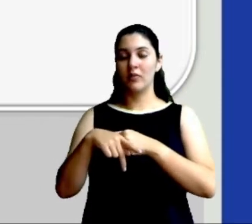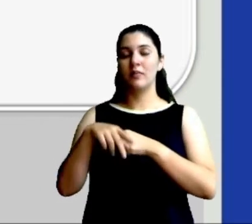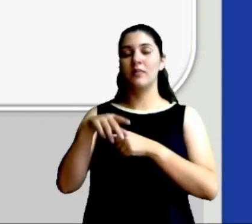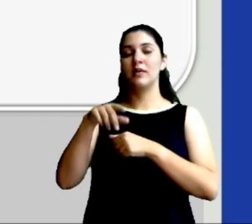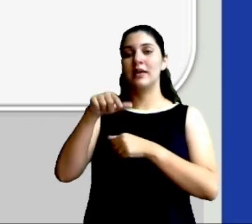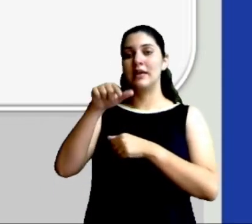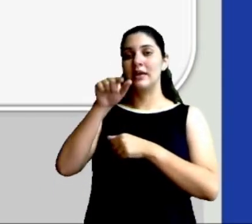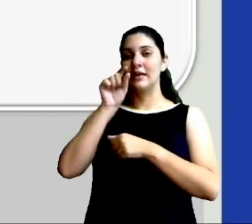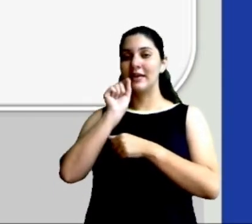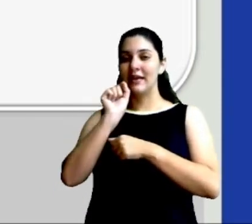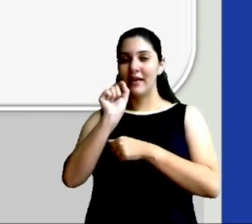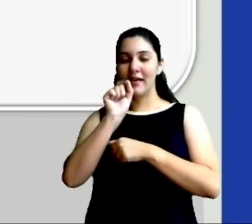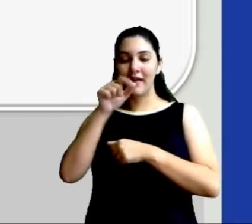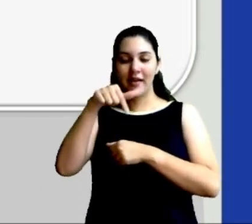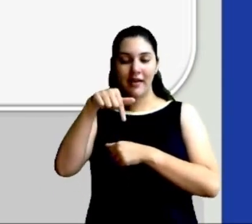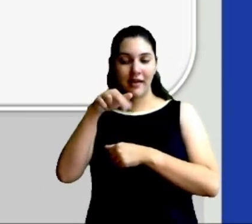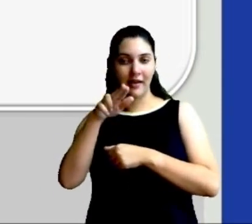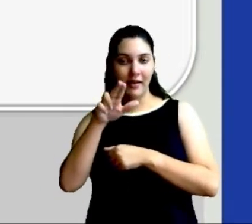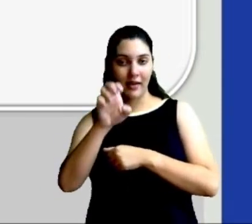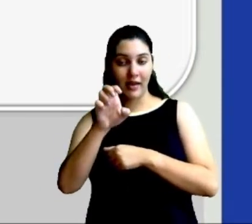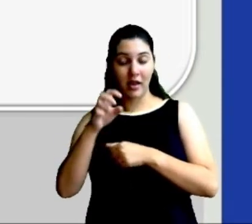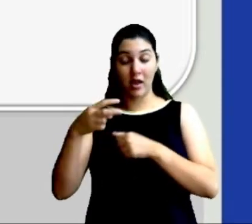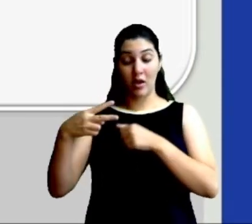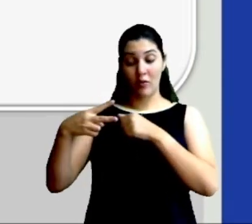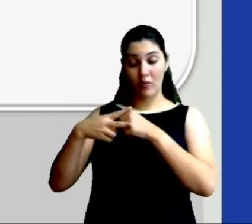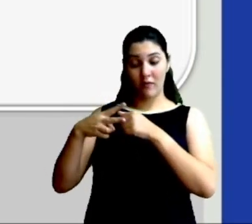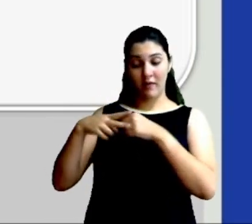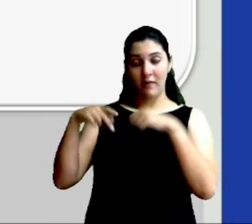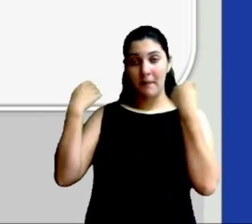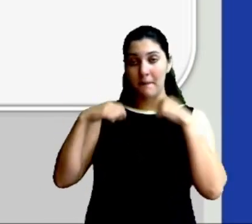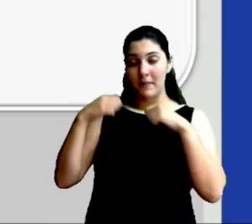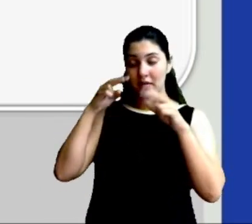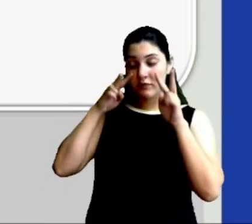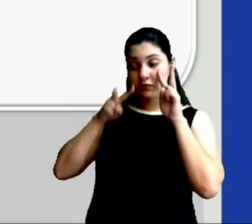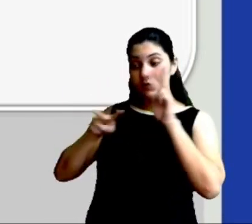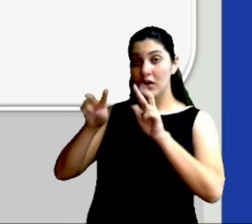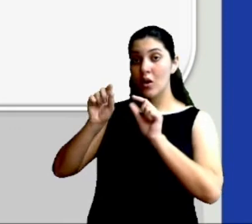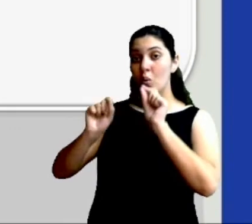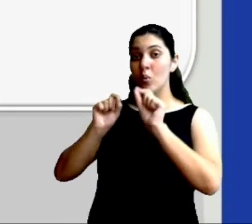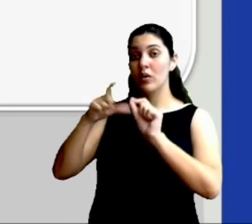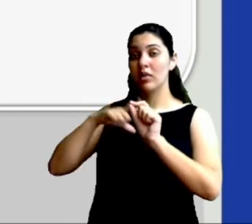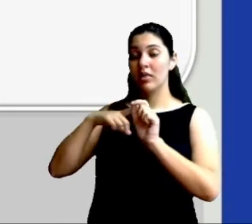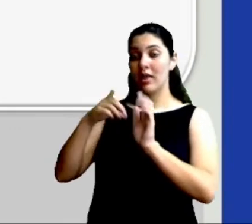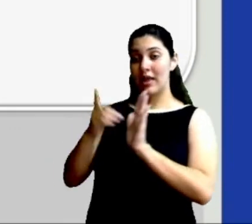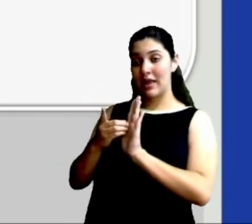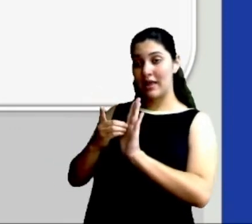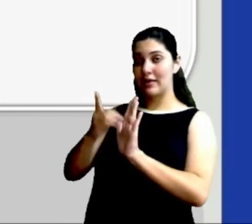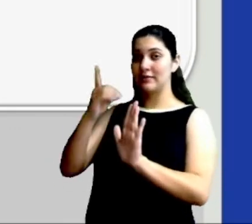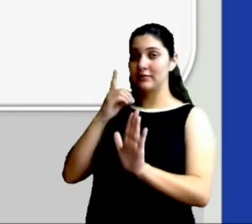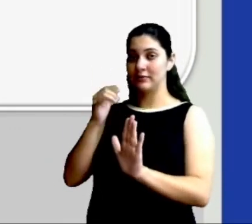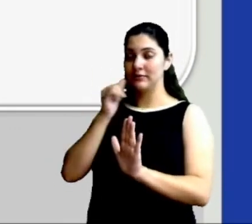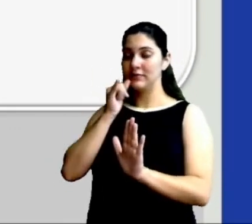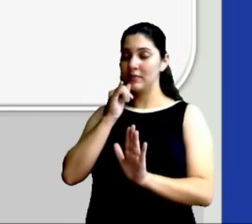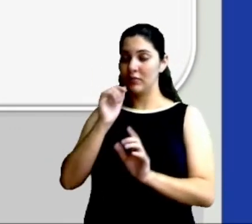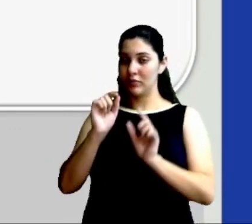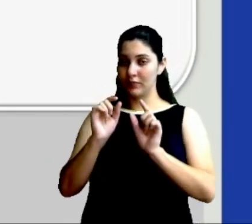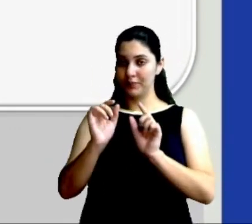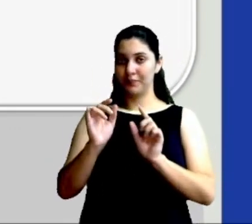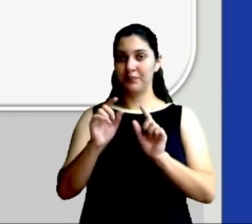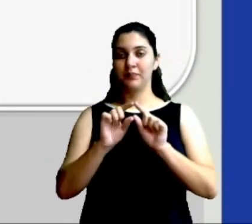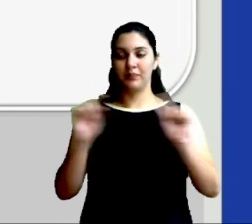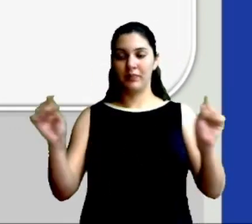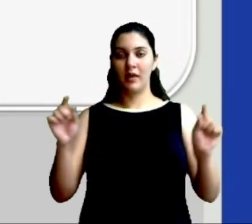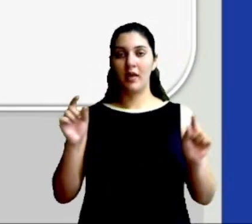teu verbo, ele deve ficar de olho sempre no que vem antes. Então, observa aí ao exemplo.